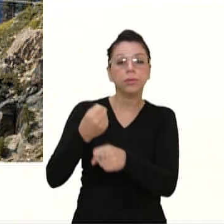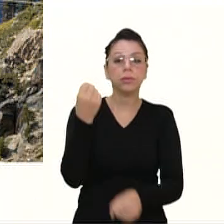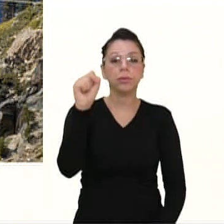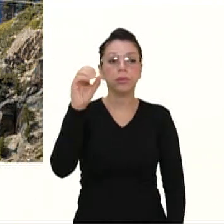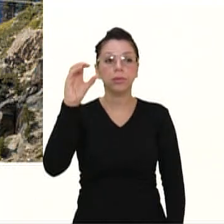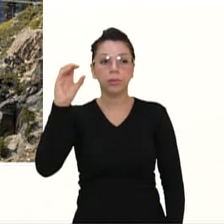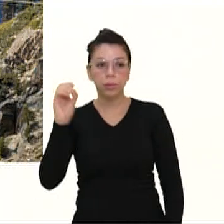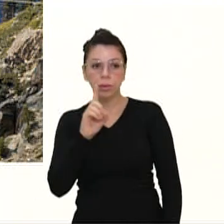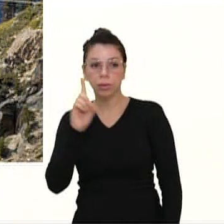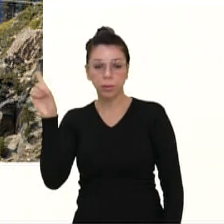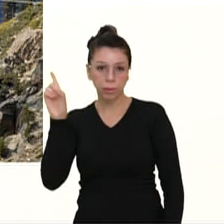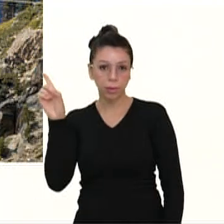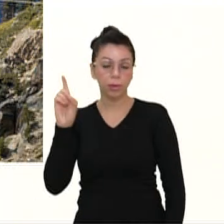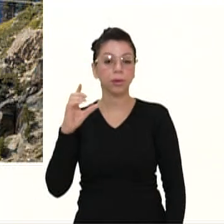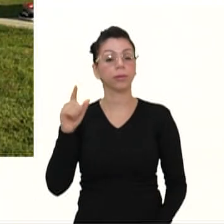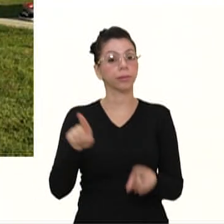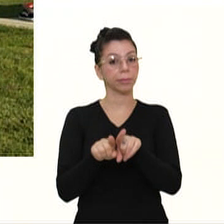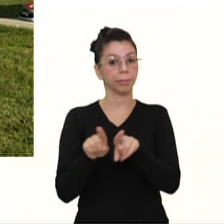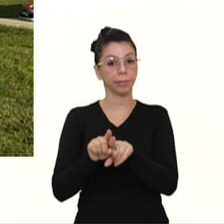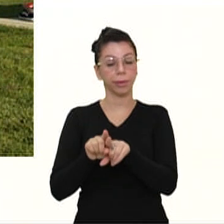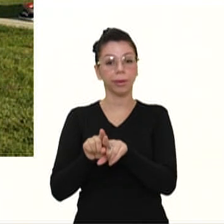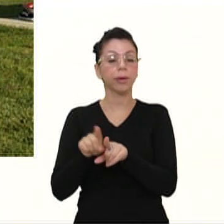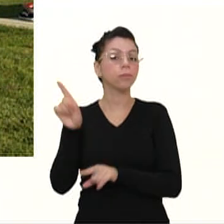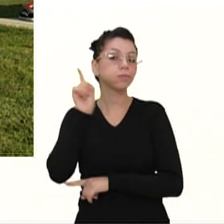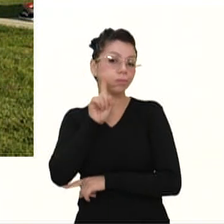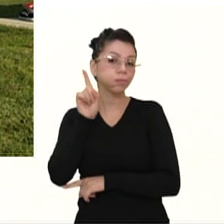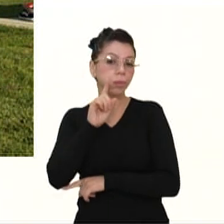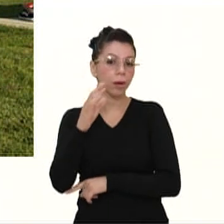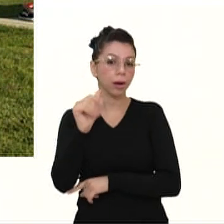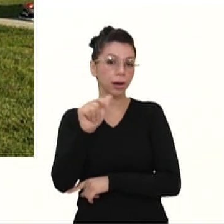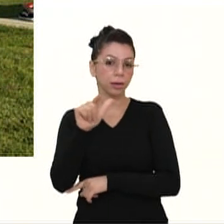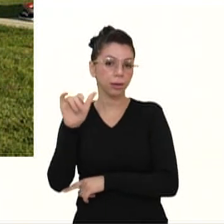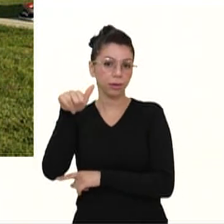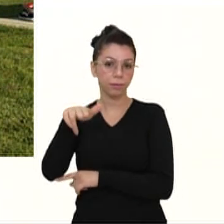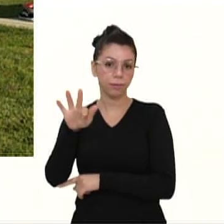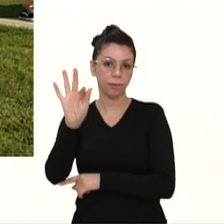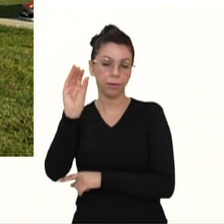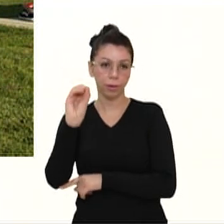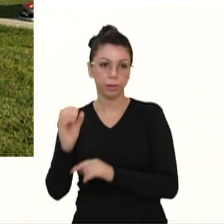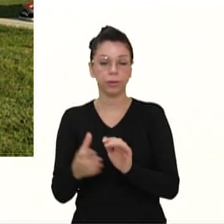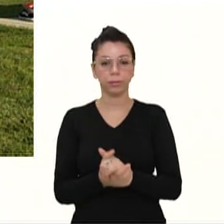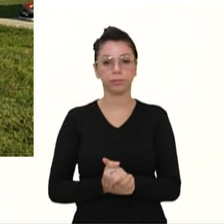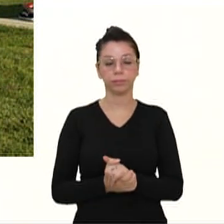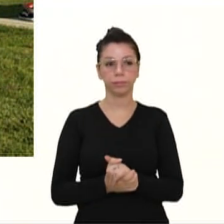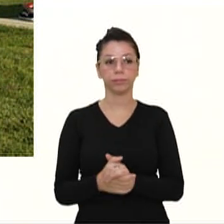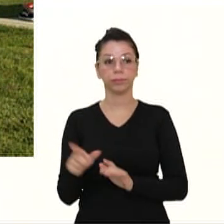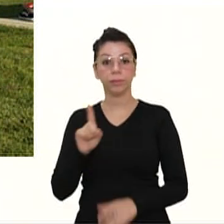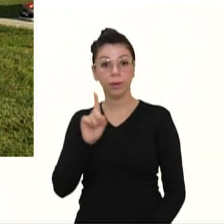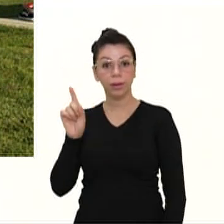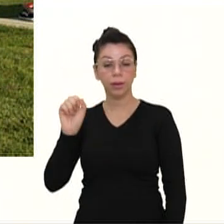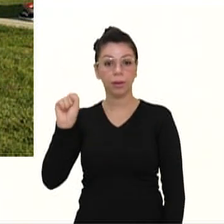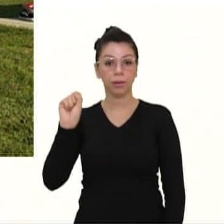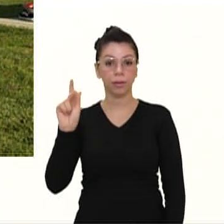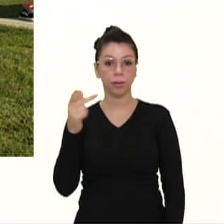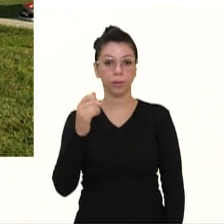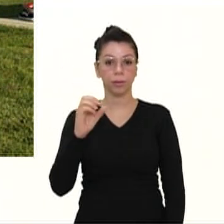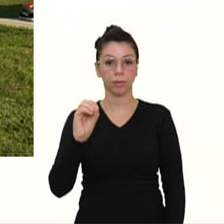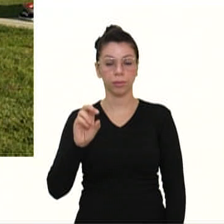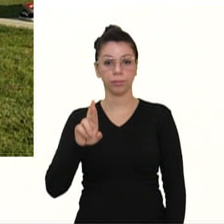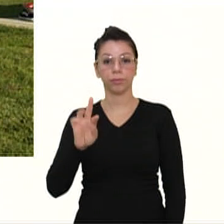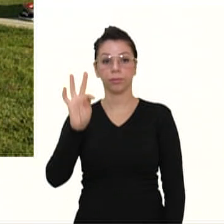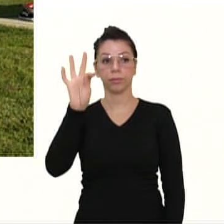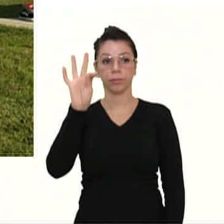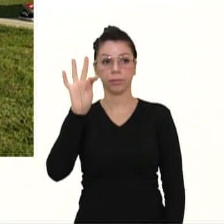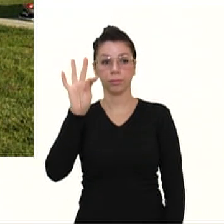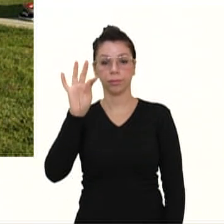do Yosemite, na Califórnia, nos Estados Unidos. E as suas modalidades são o shortline, que é uma modalidade para